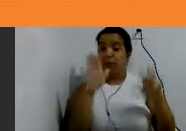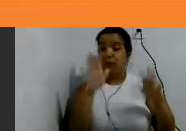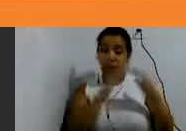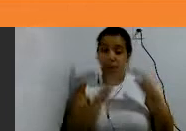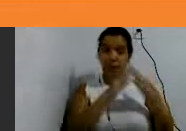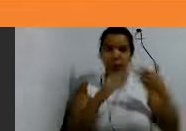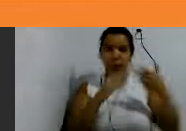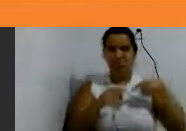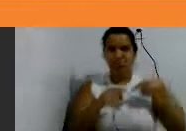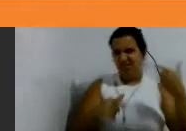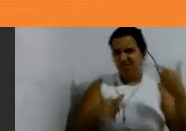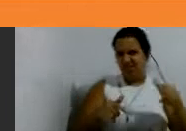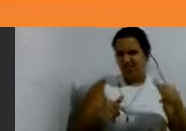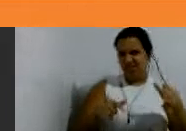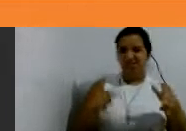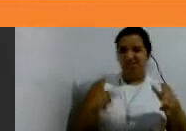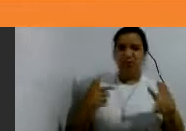faz